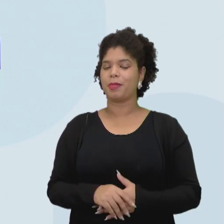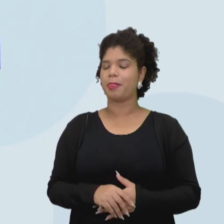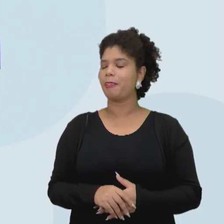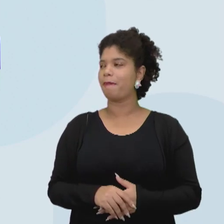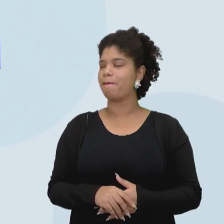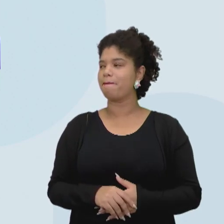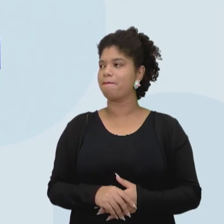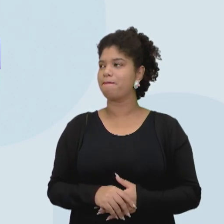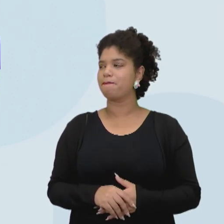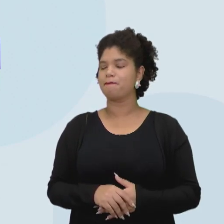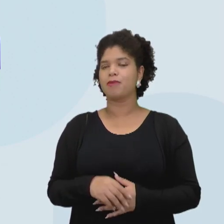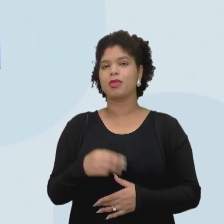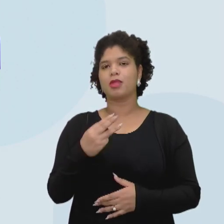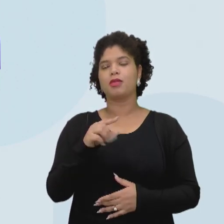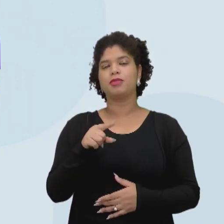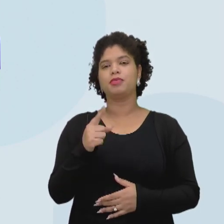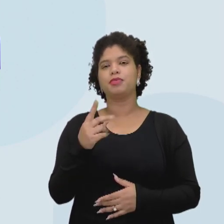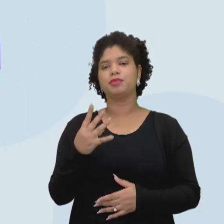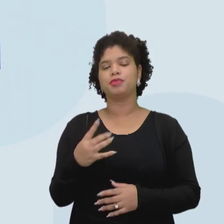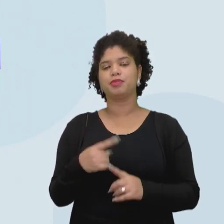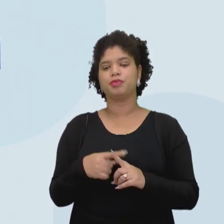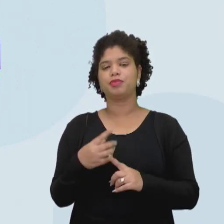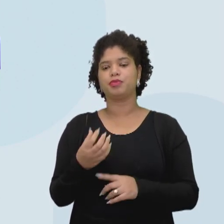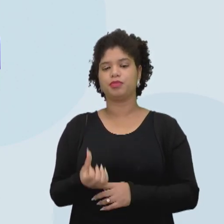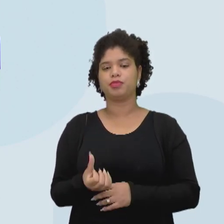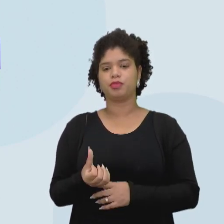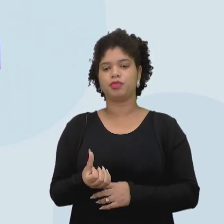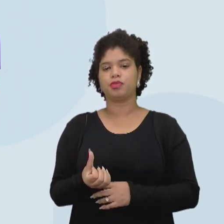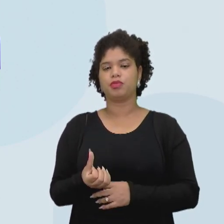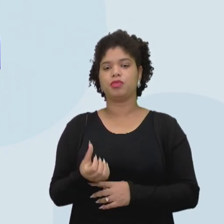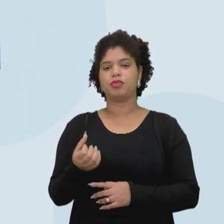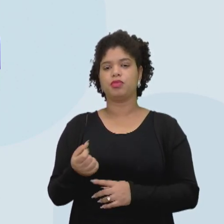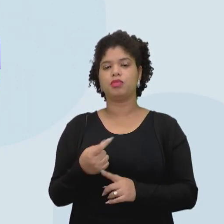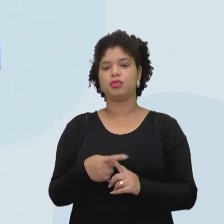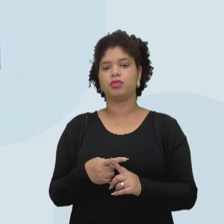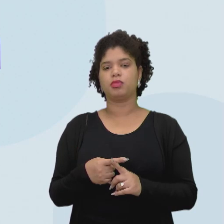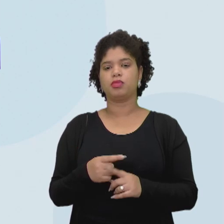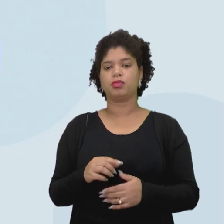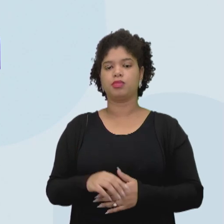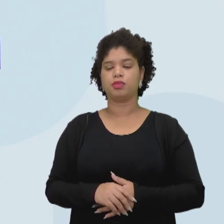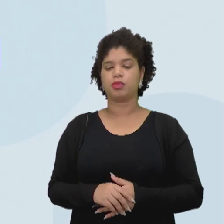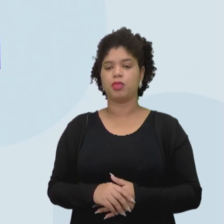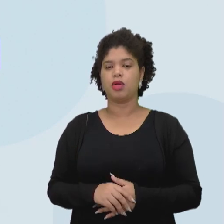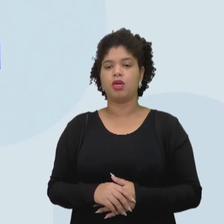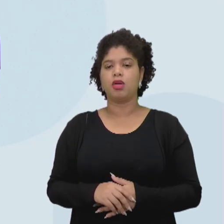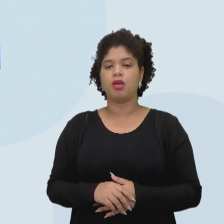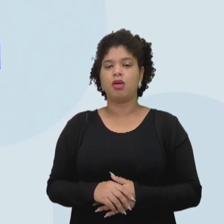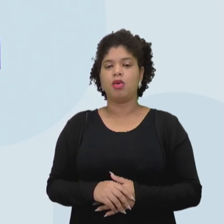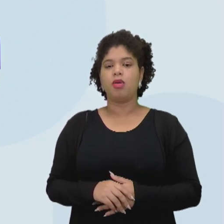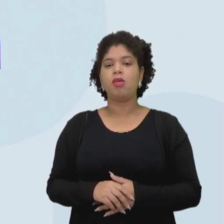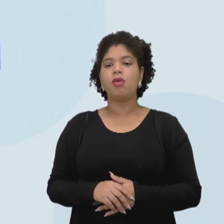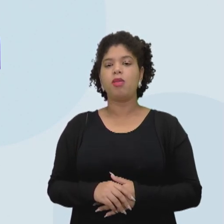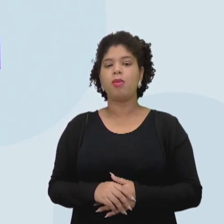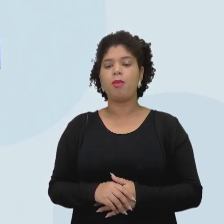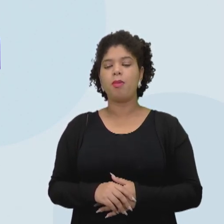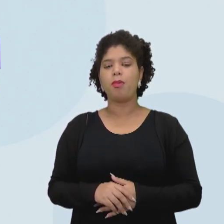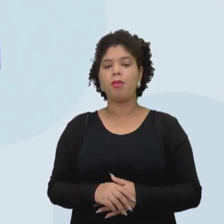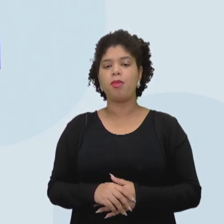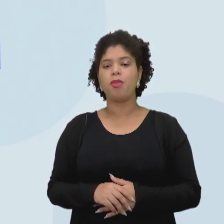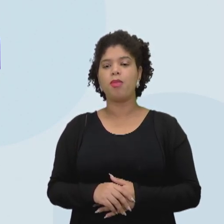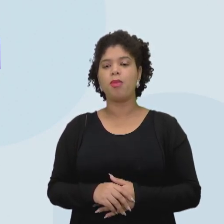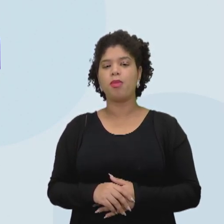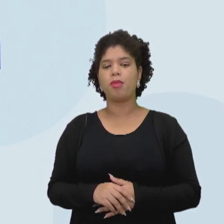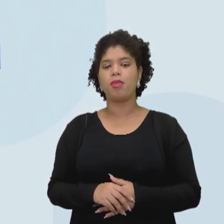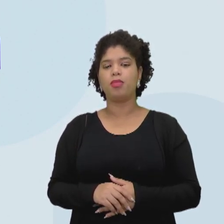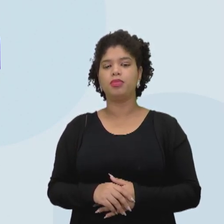3,14 vezes 6. 6 vezes 4, 24, vão 2. 6 vezes 1, 6. 6 mais 2,